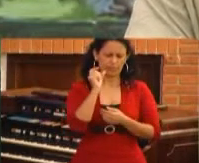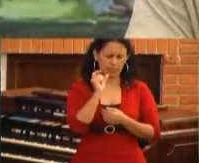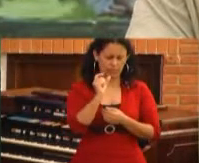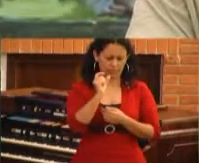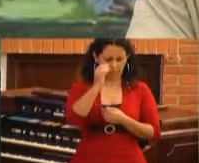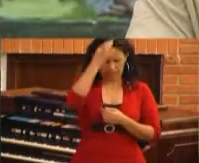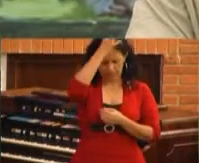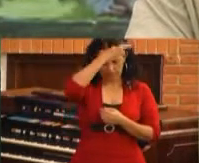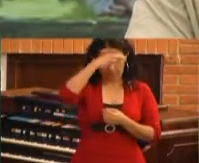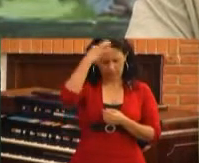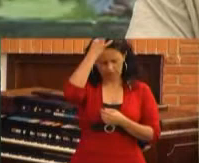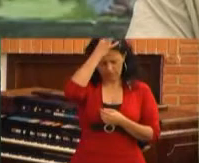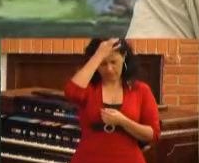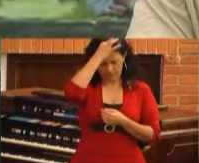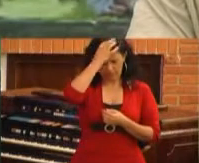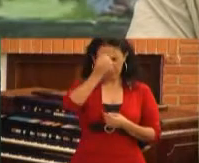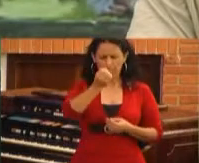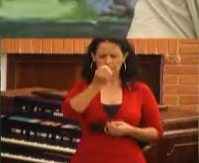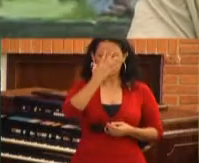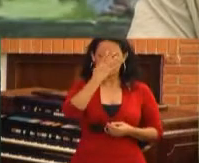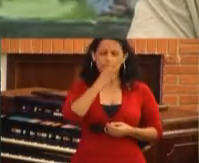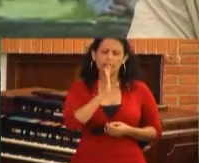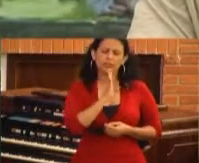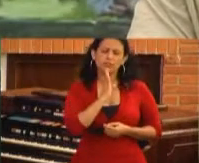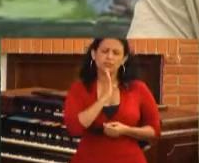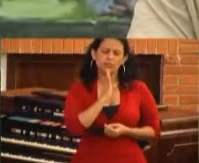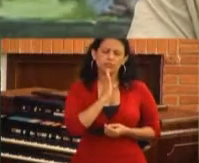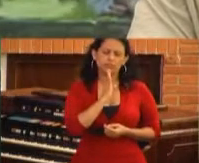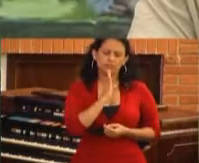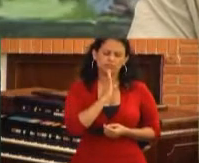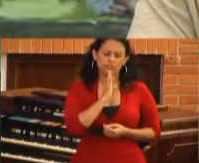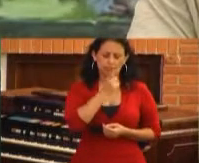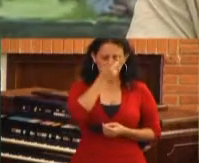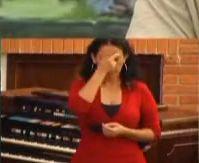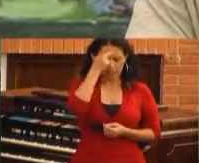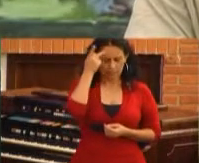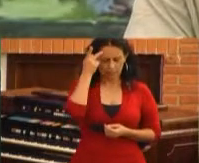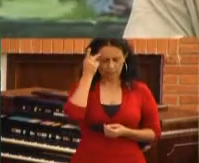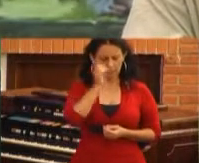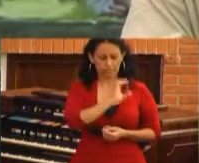na revelação, no conhecimento da pessoa de Cristo.